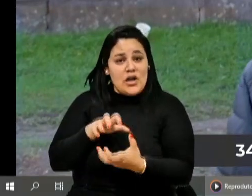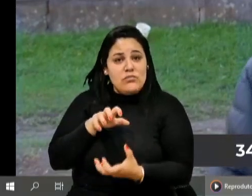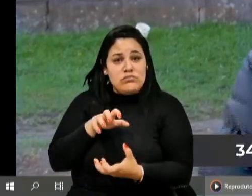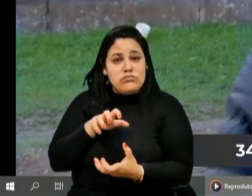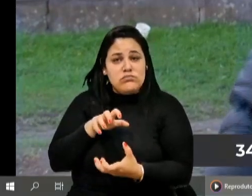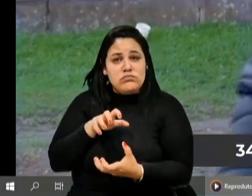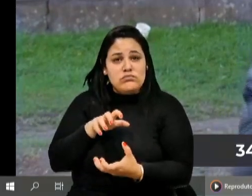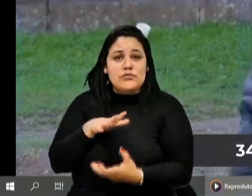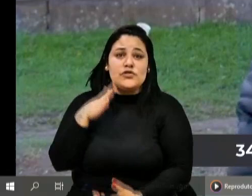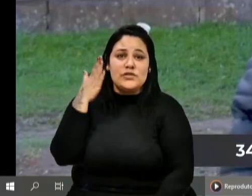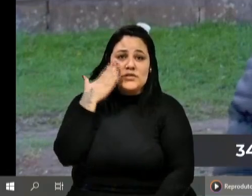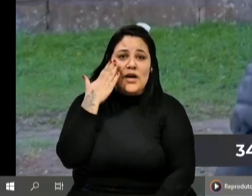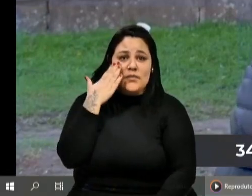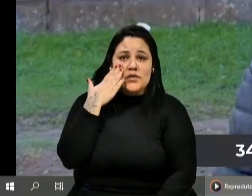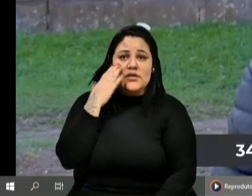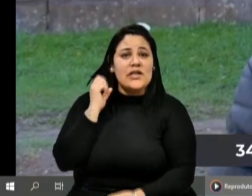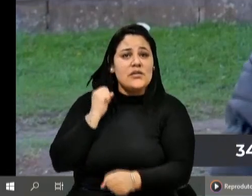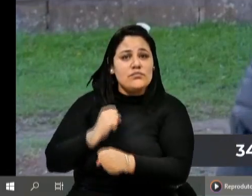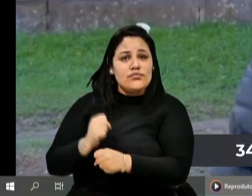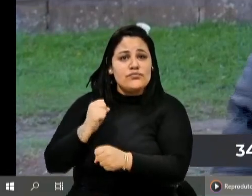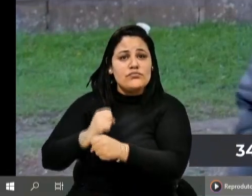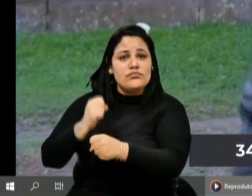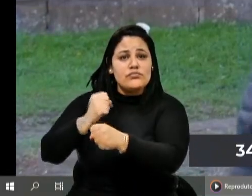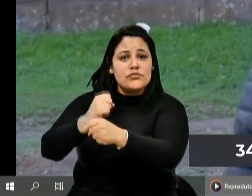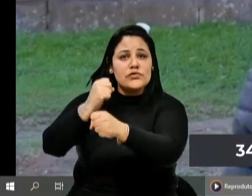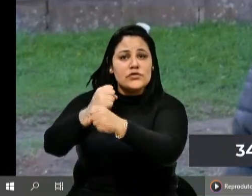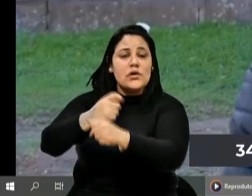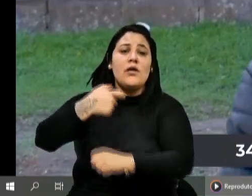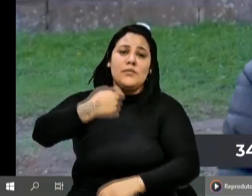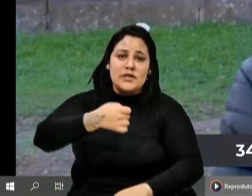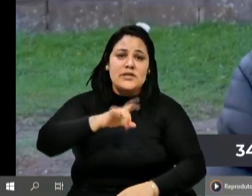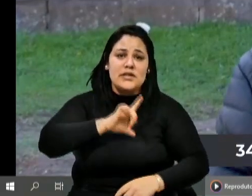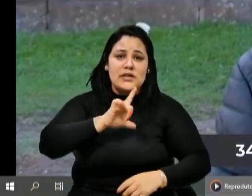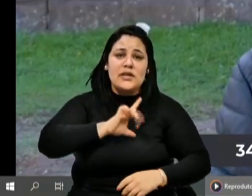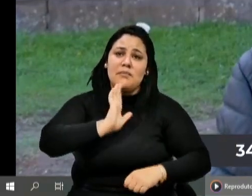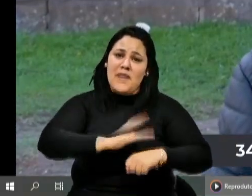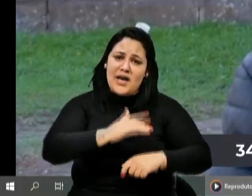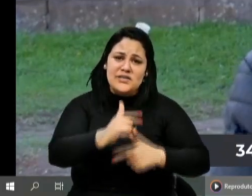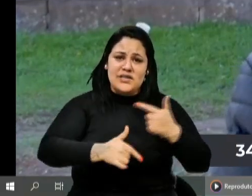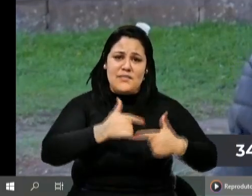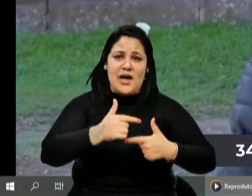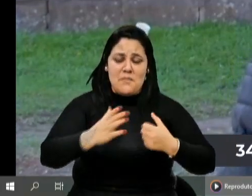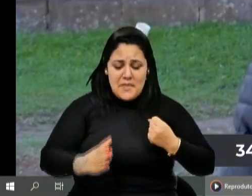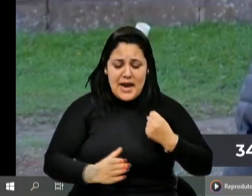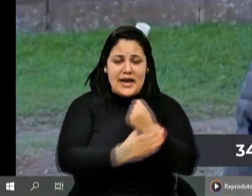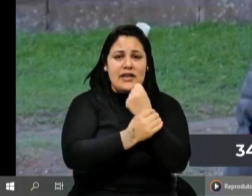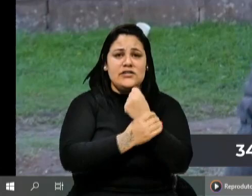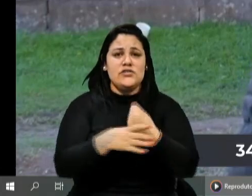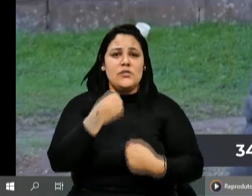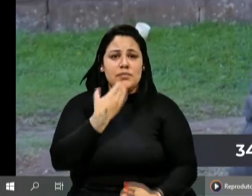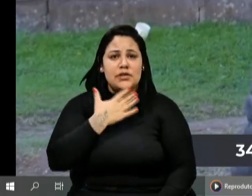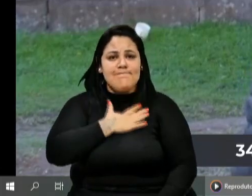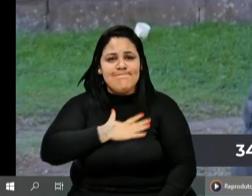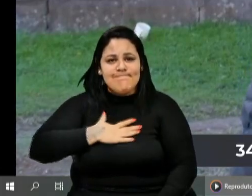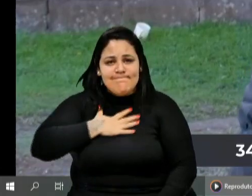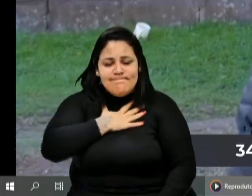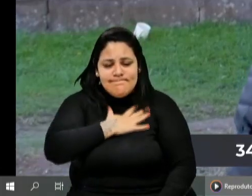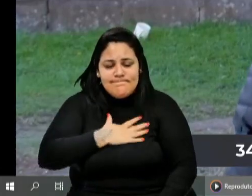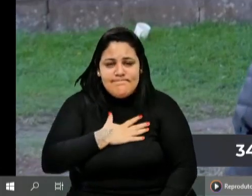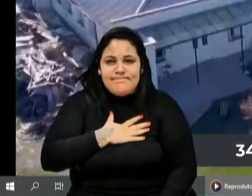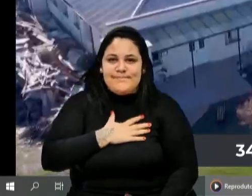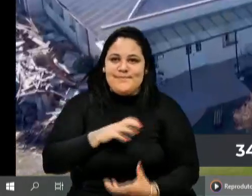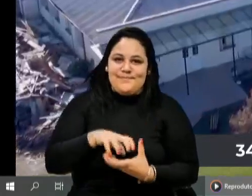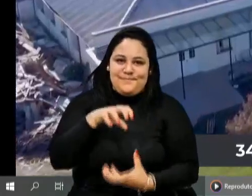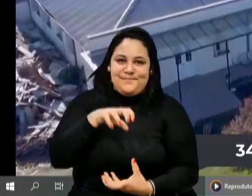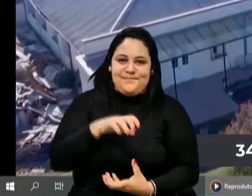que cada vez que passa é necessário que haja mais serviços como esse para garantir então o bem-estar dessas pessoas da terceira